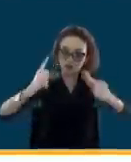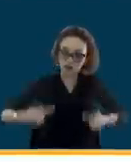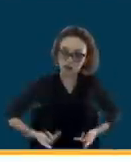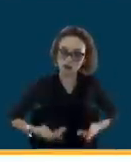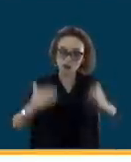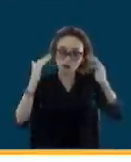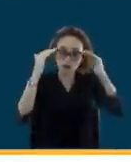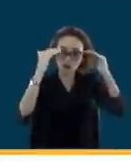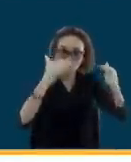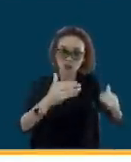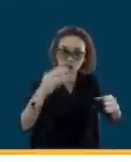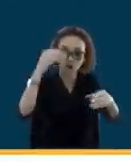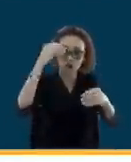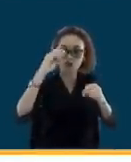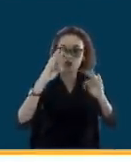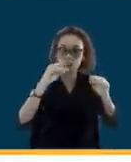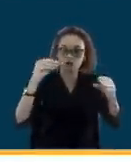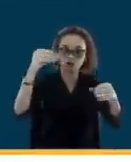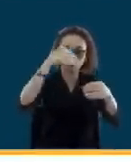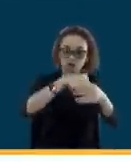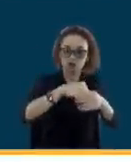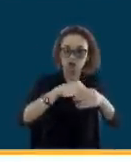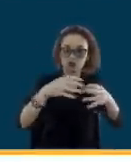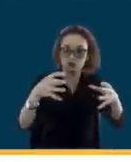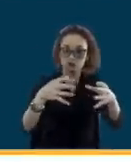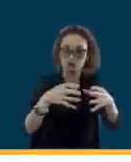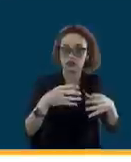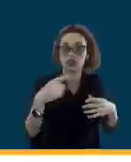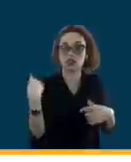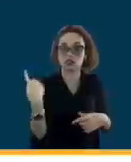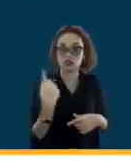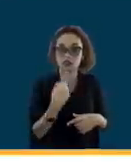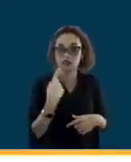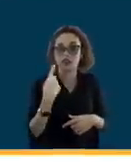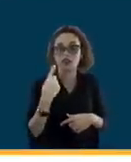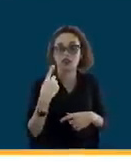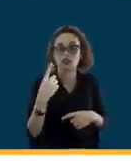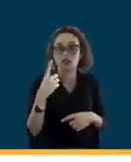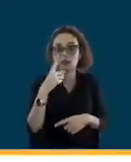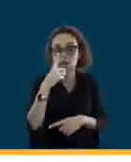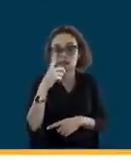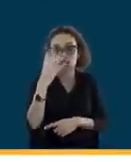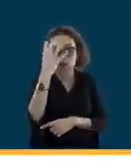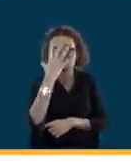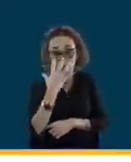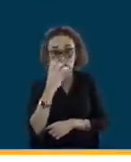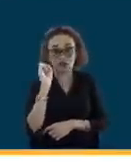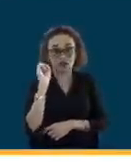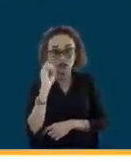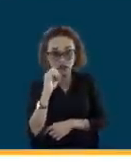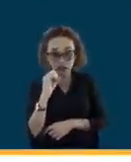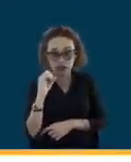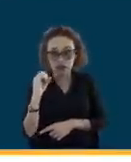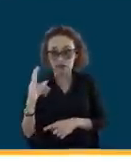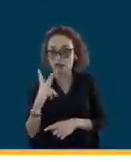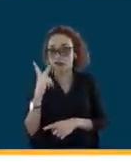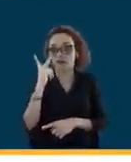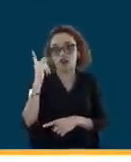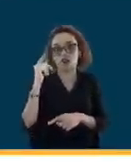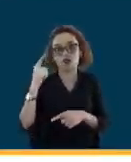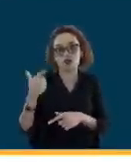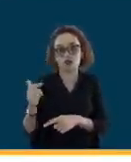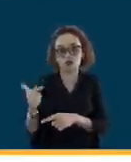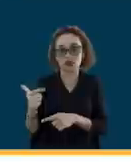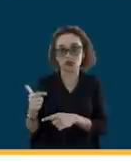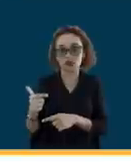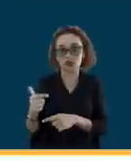ali colocados, né? E nós corremos riscos sérios, se nós não valorizarmos isso, de